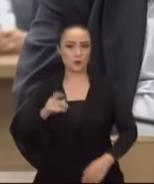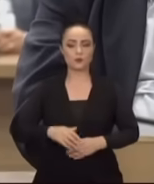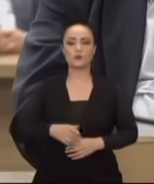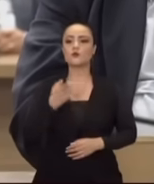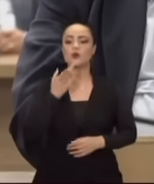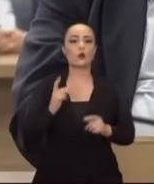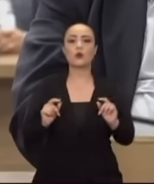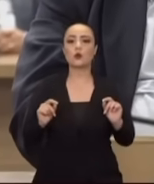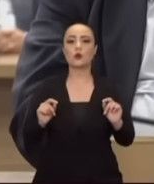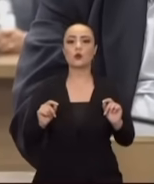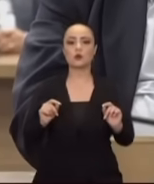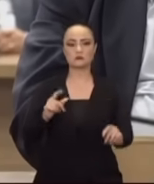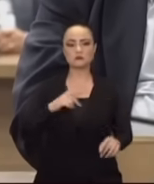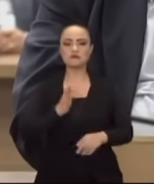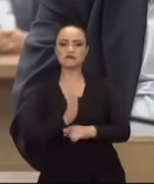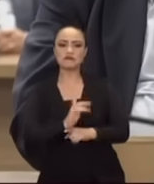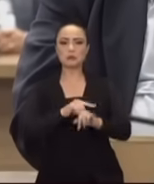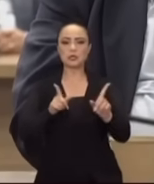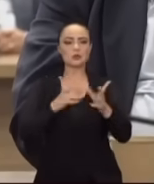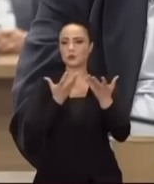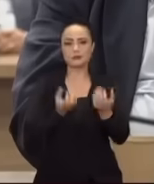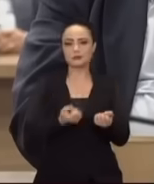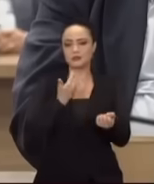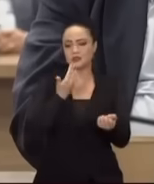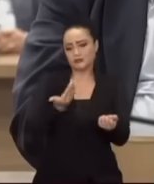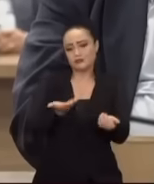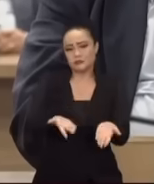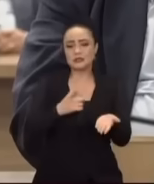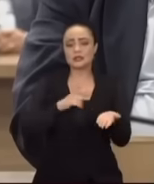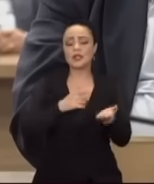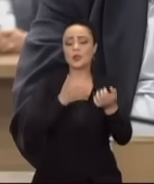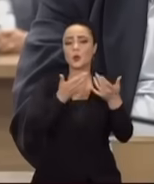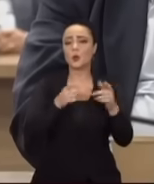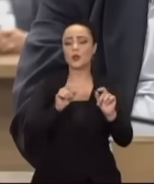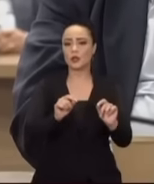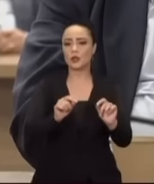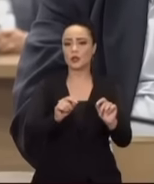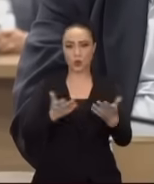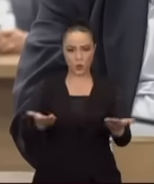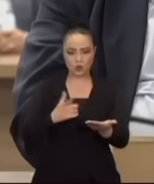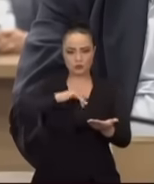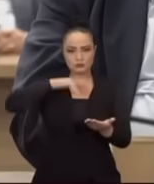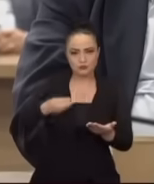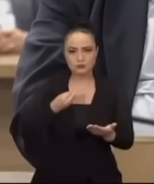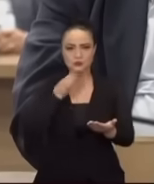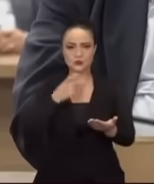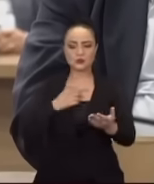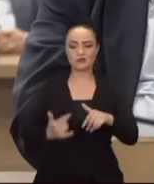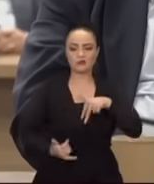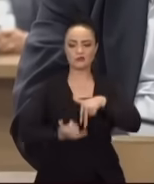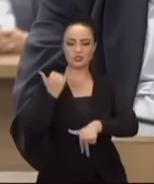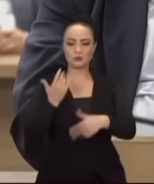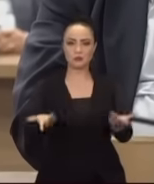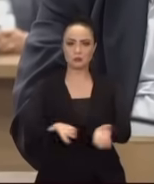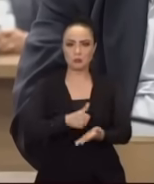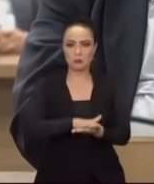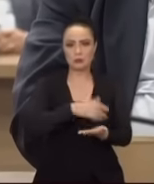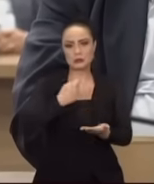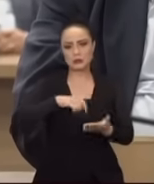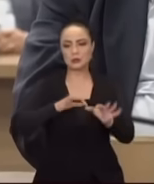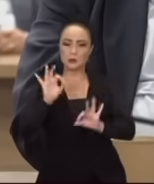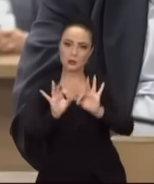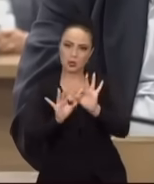diz, eu teria um vídeo, mas foi indeferido o pedido, mas no vídeo está o seguinte: hoje eu tive a oportunidade de ser vítima de um processo que precisa ser